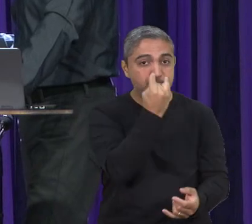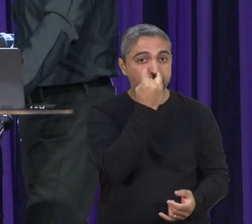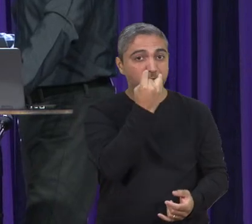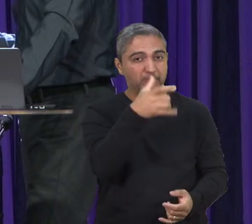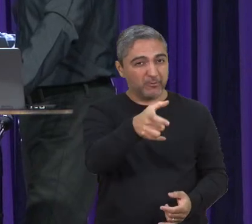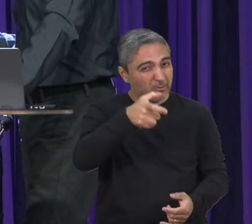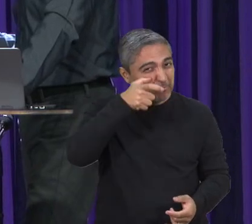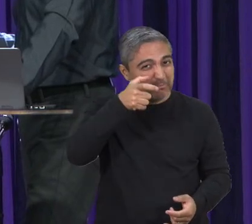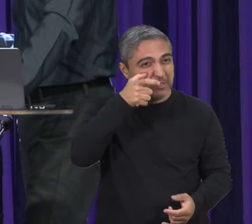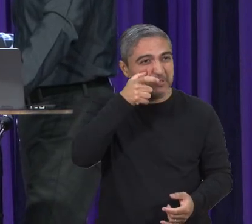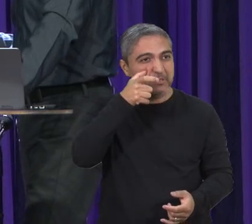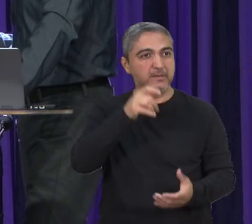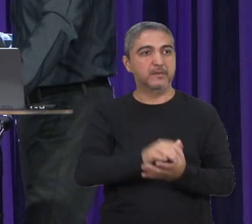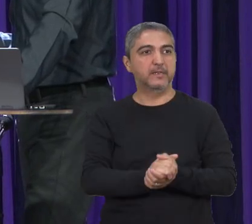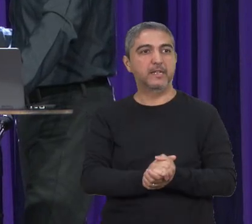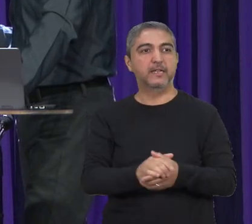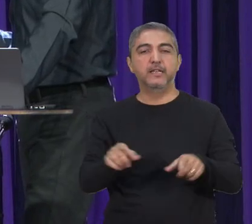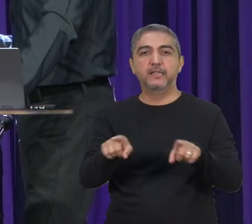perversidade,